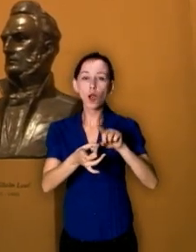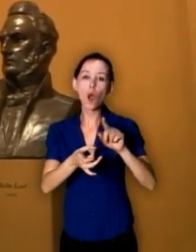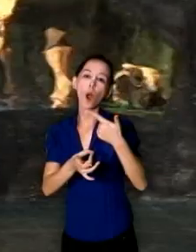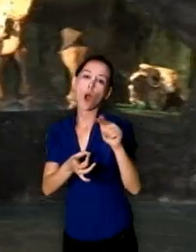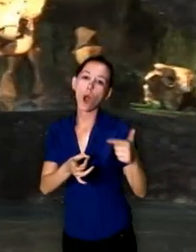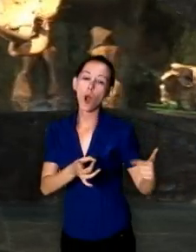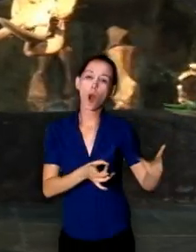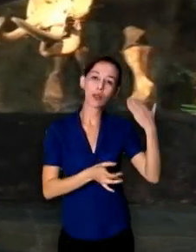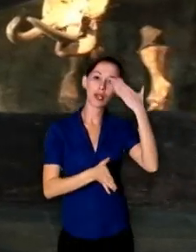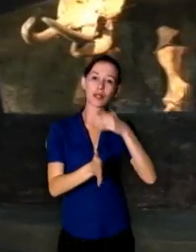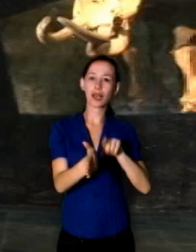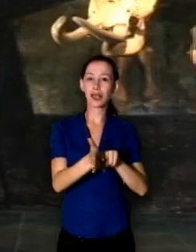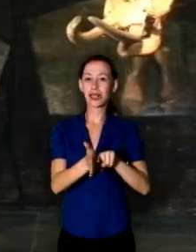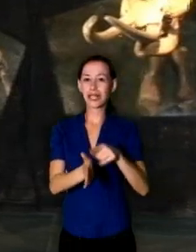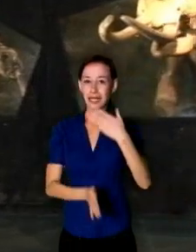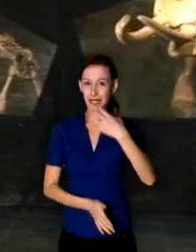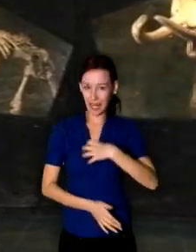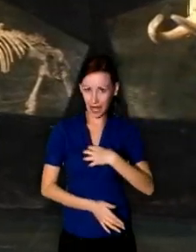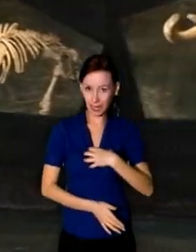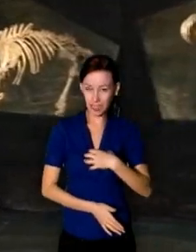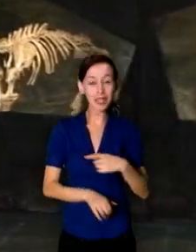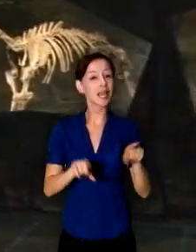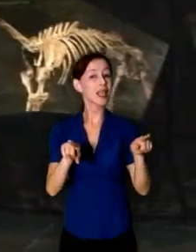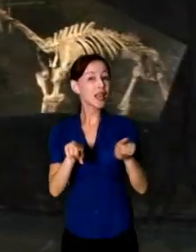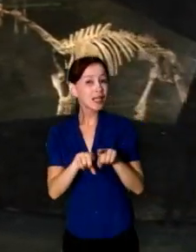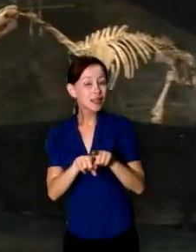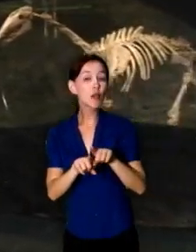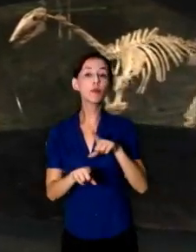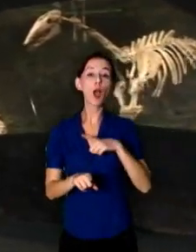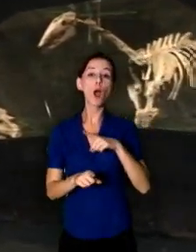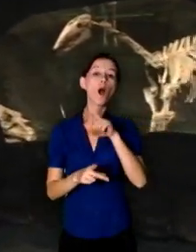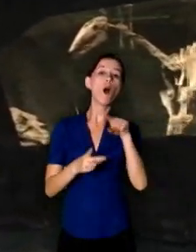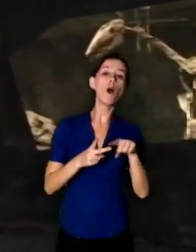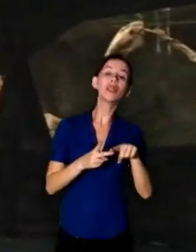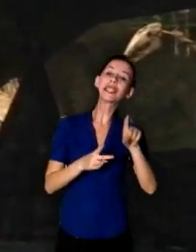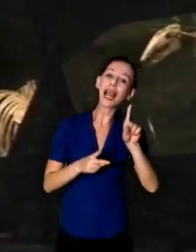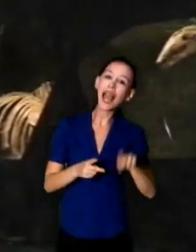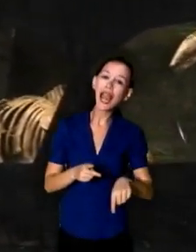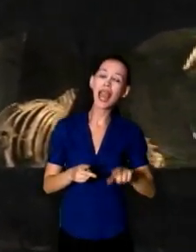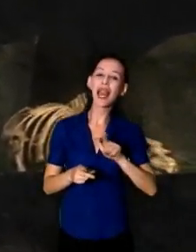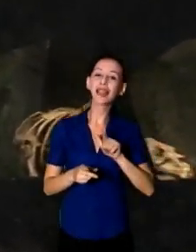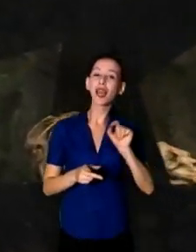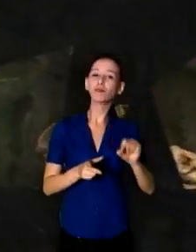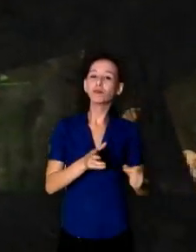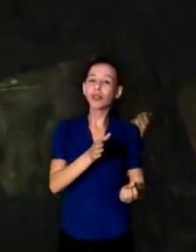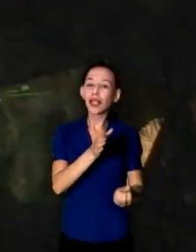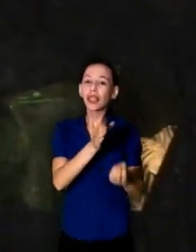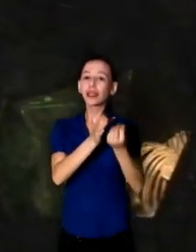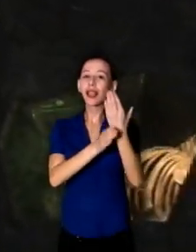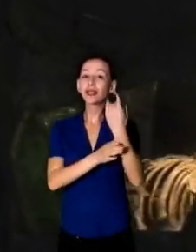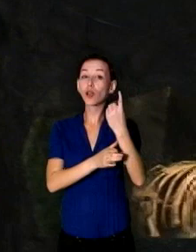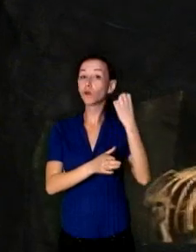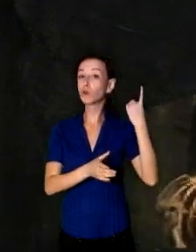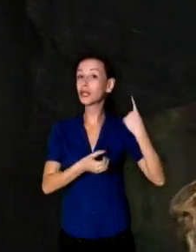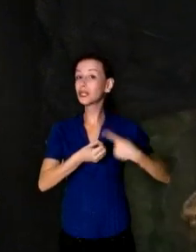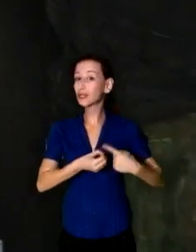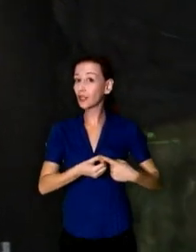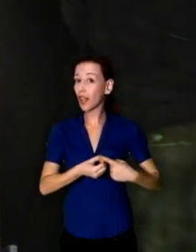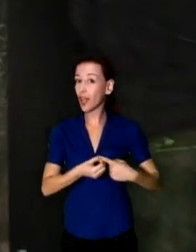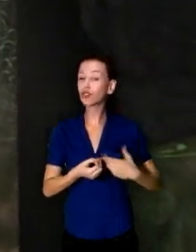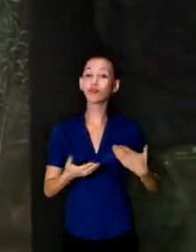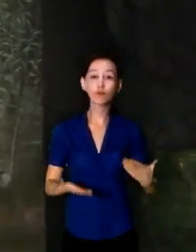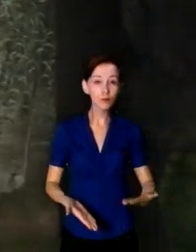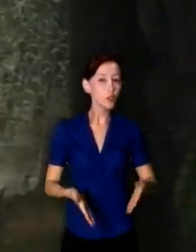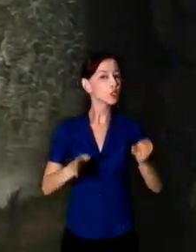outras ciências, né? E tem a questão de ser os fundamentos da criação de uma cidade, por exemplo,